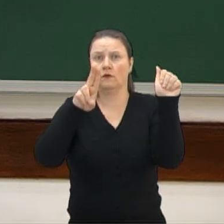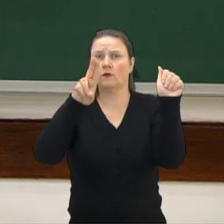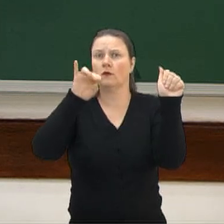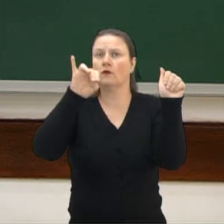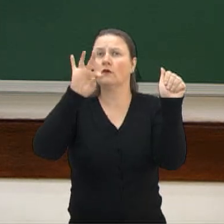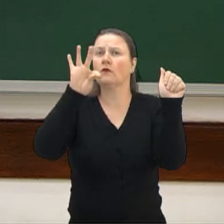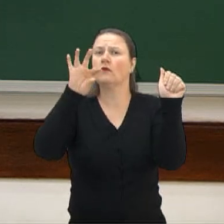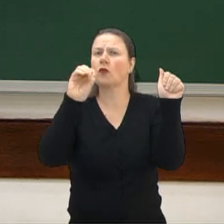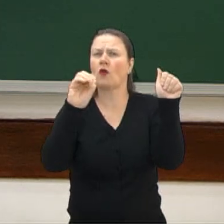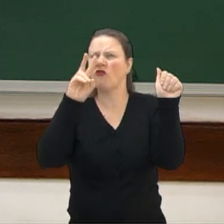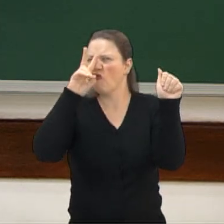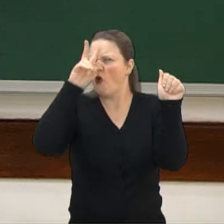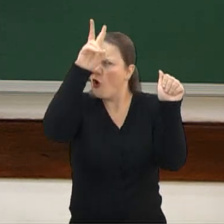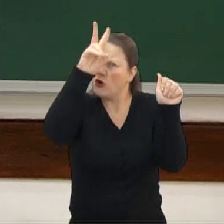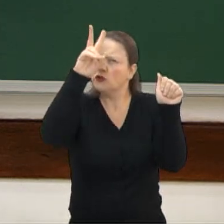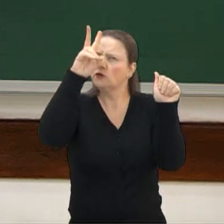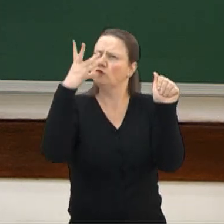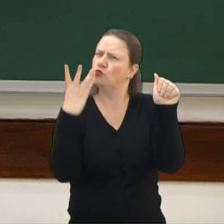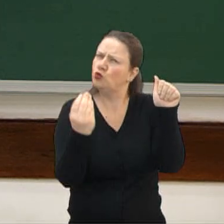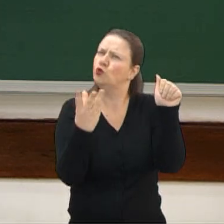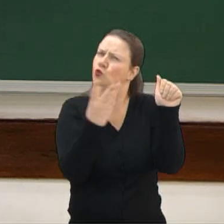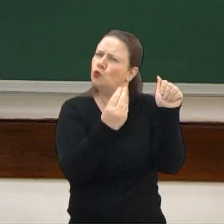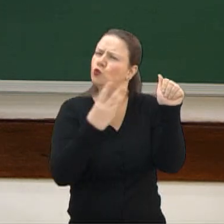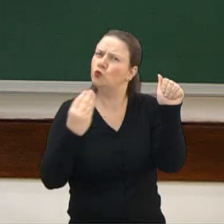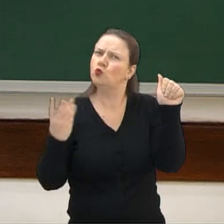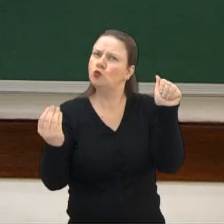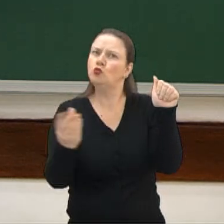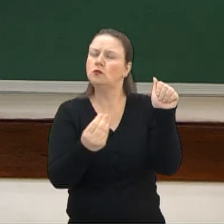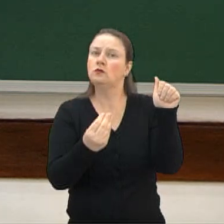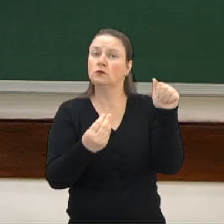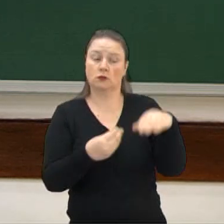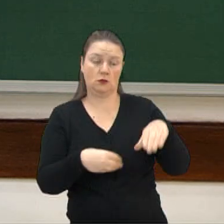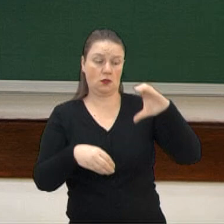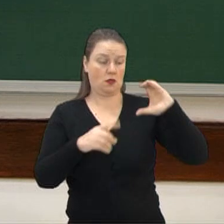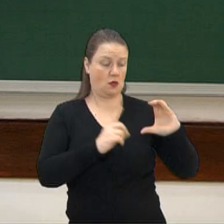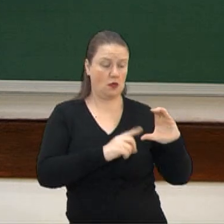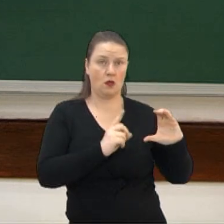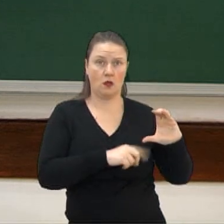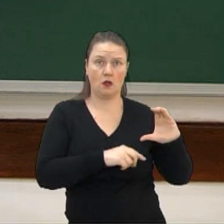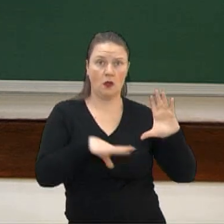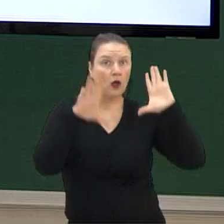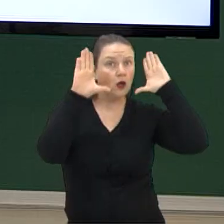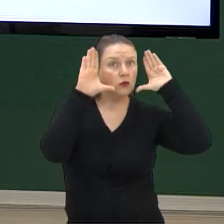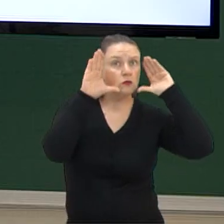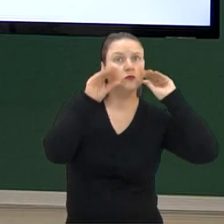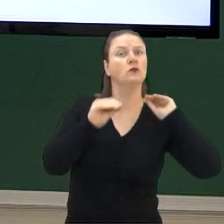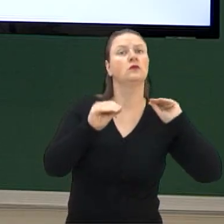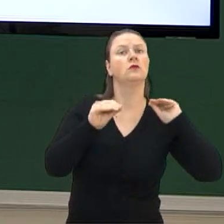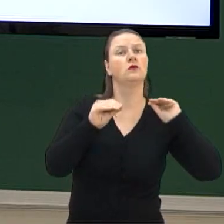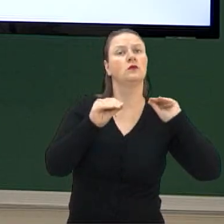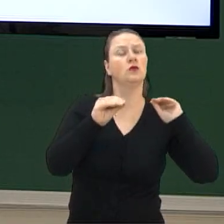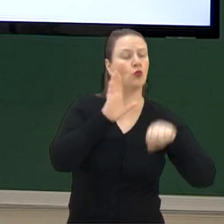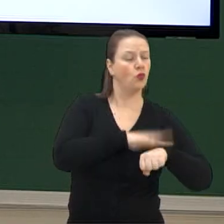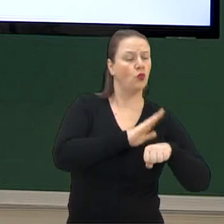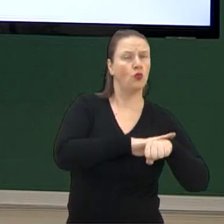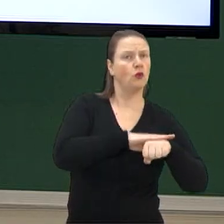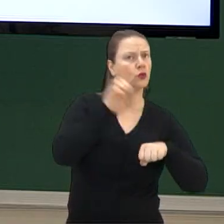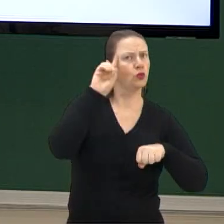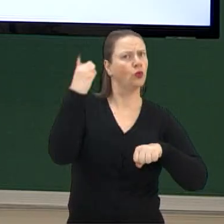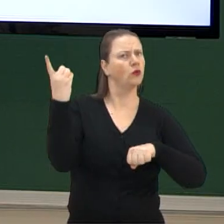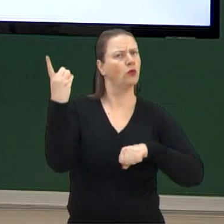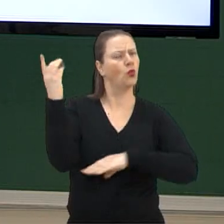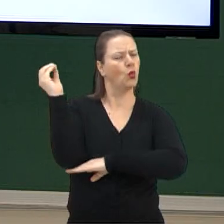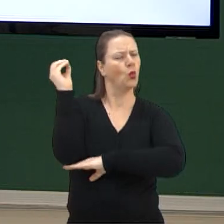quê? De intensidade. E depois, aqui na letra C, eu tenho a noite. O à noite não é um período do dia, não é